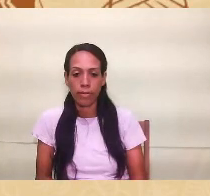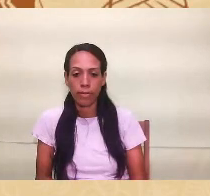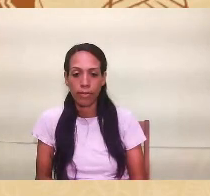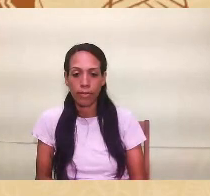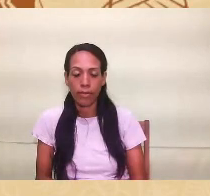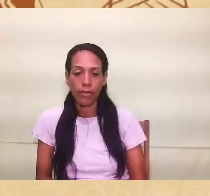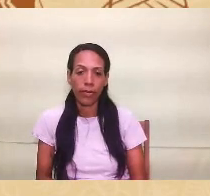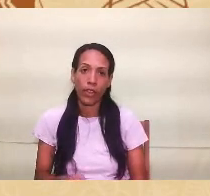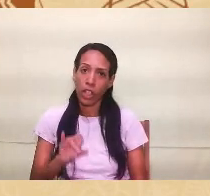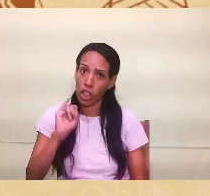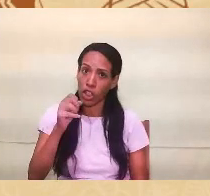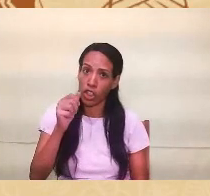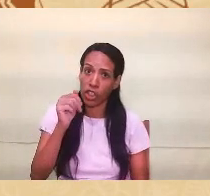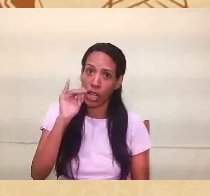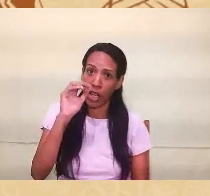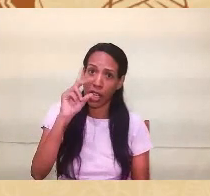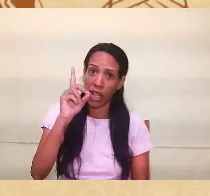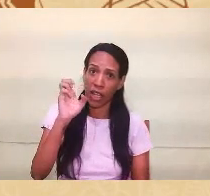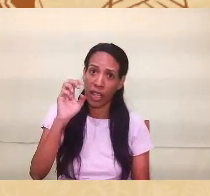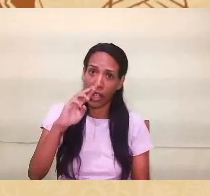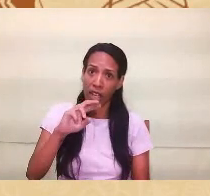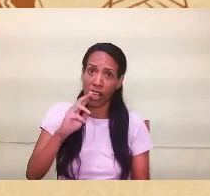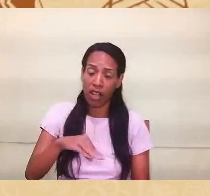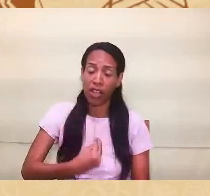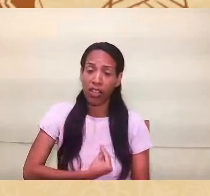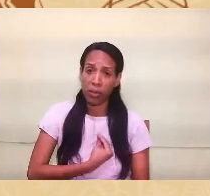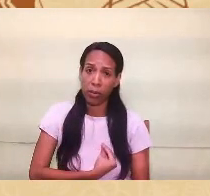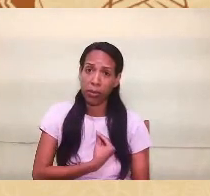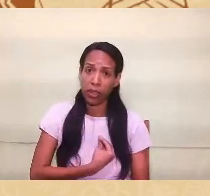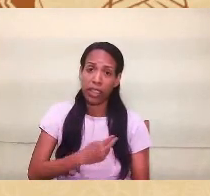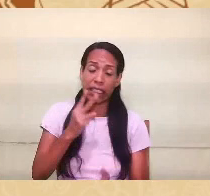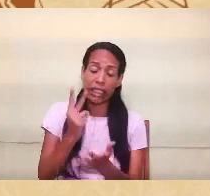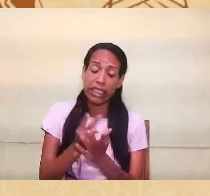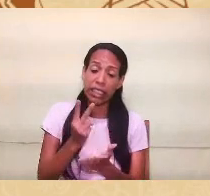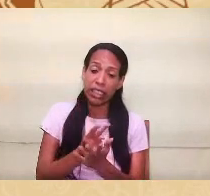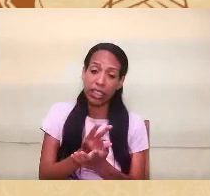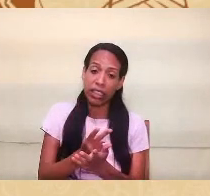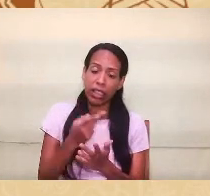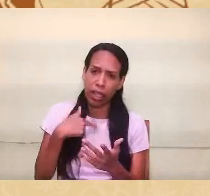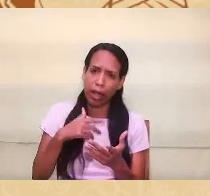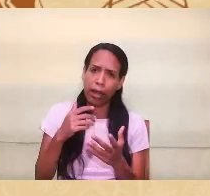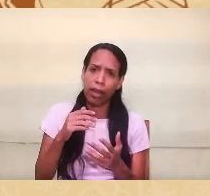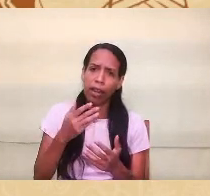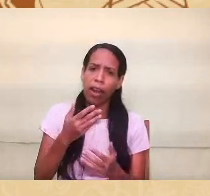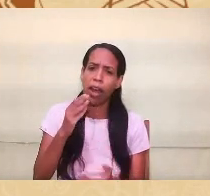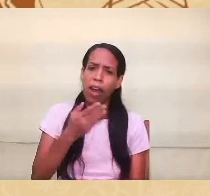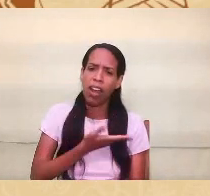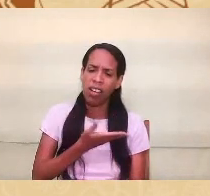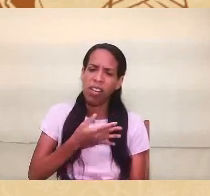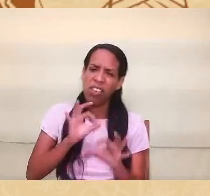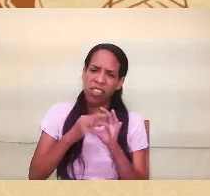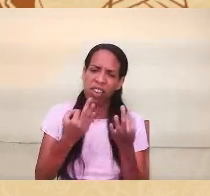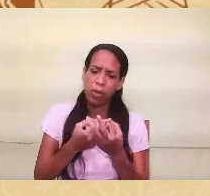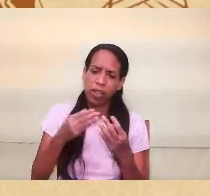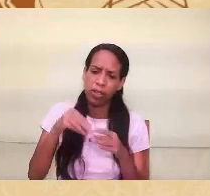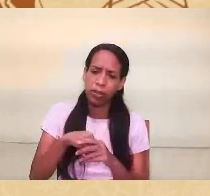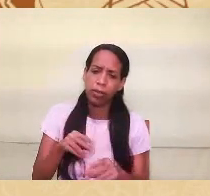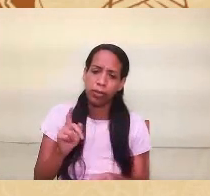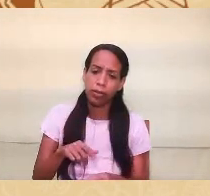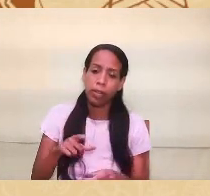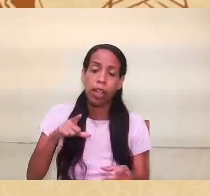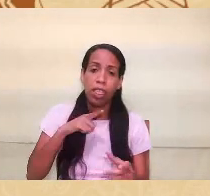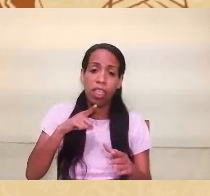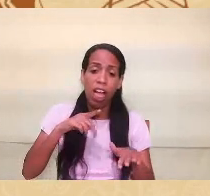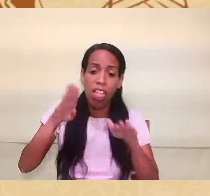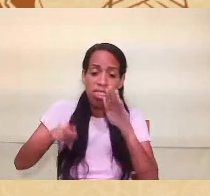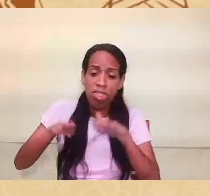Jaider, Isbel, presente agora e sempre esse meu parente, tá certo? É, eu esqueci de falar que eu estou com um tambor. Isso